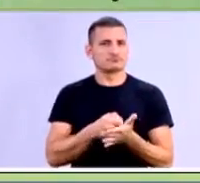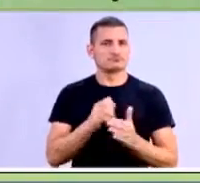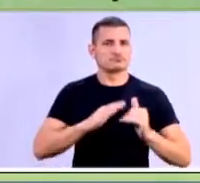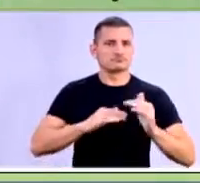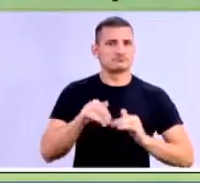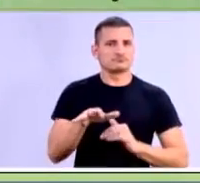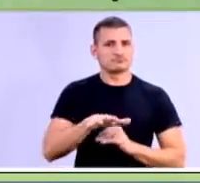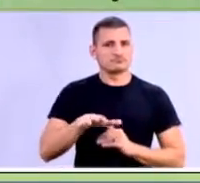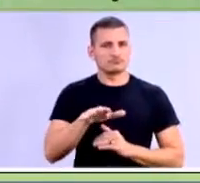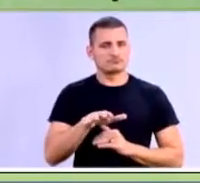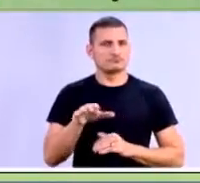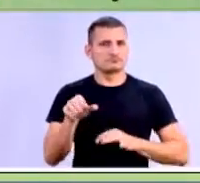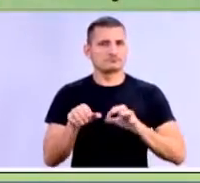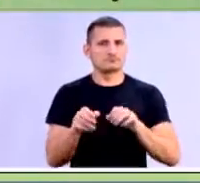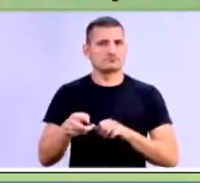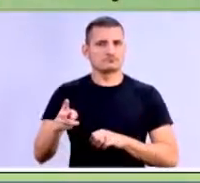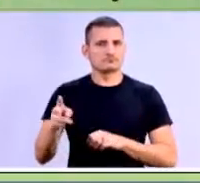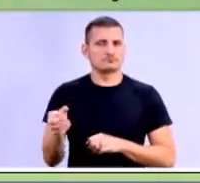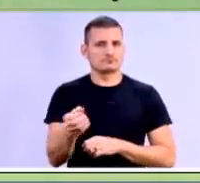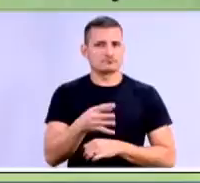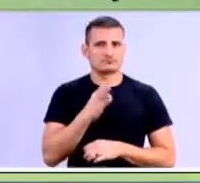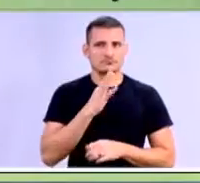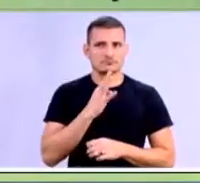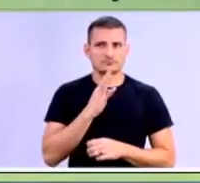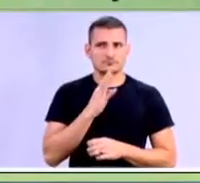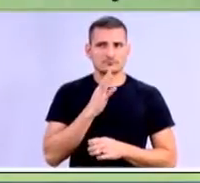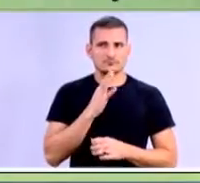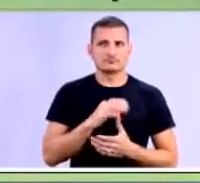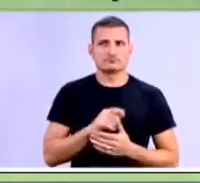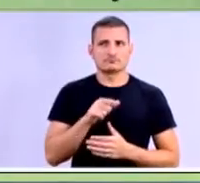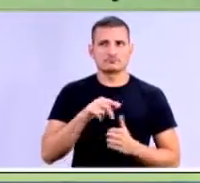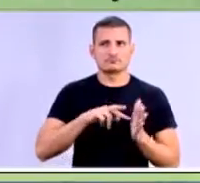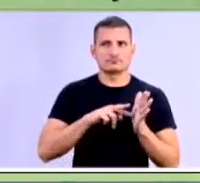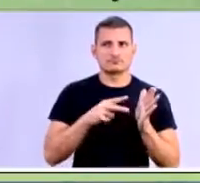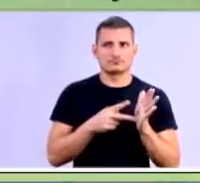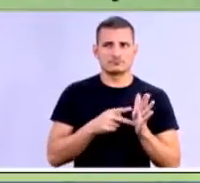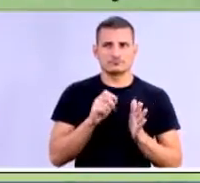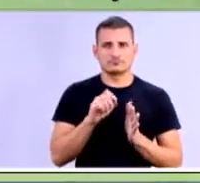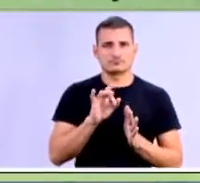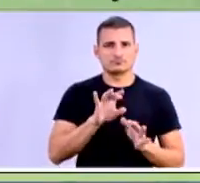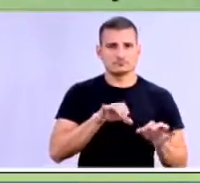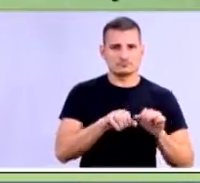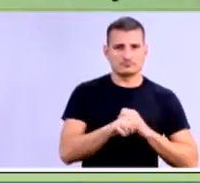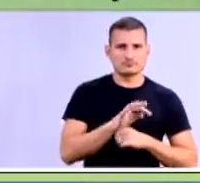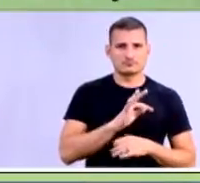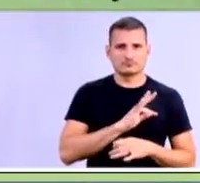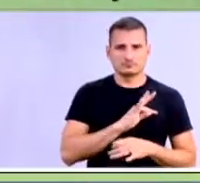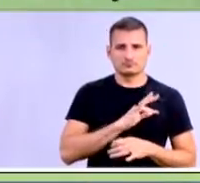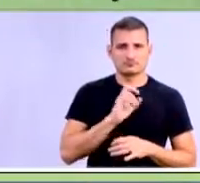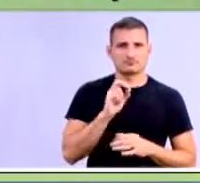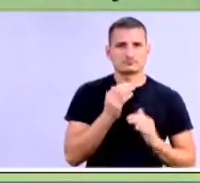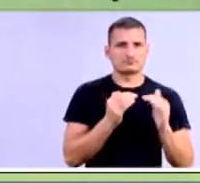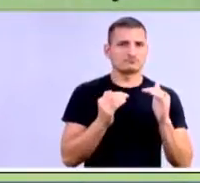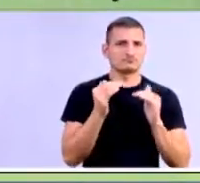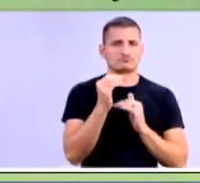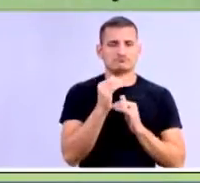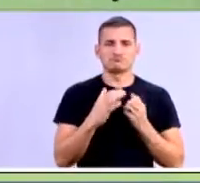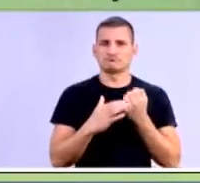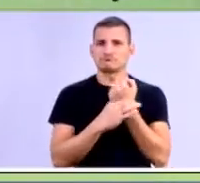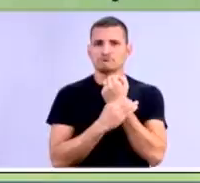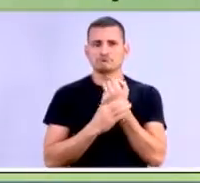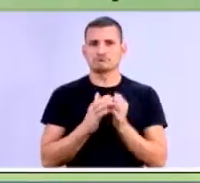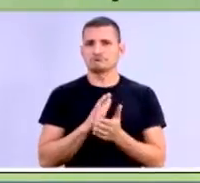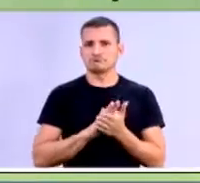área busquem sempre novos conhecimentos. Isso significa que apenas a formação técnica ou superior não garante